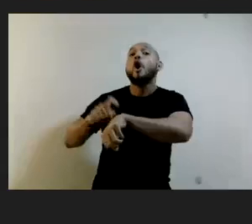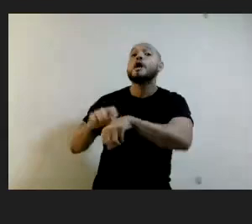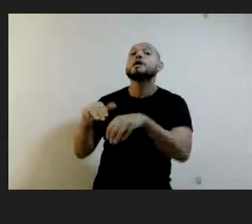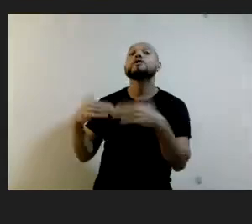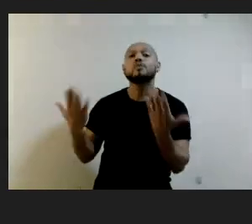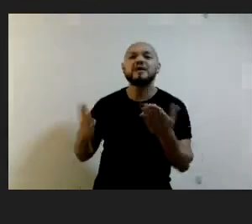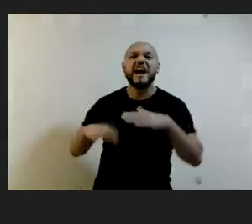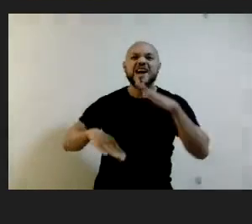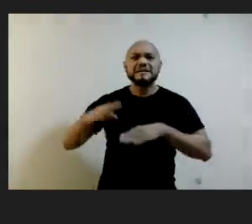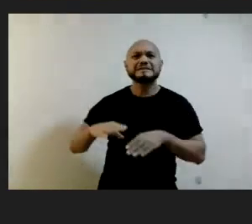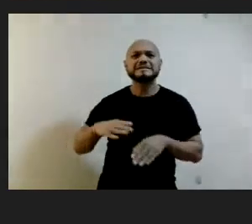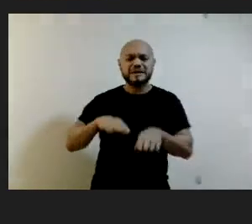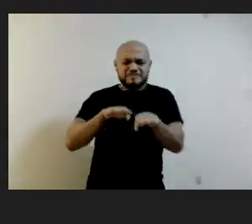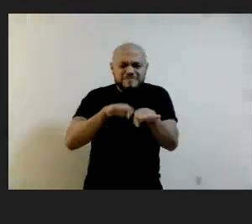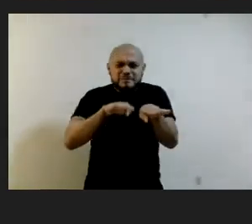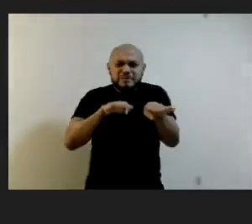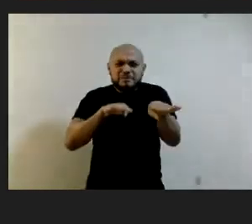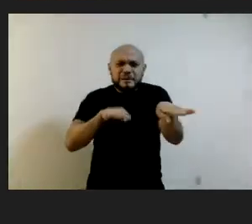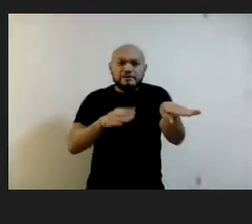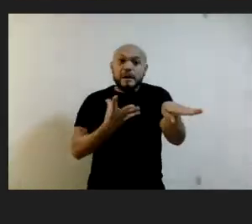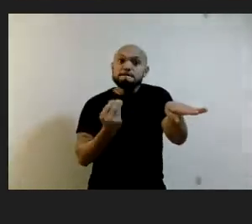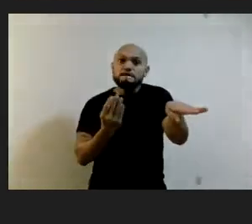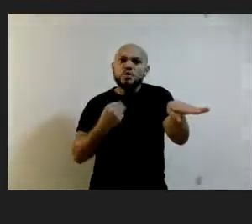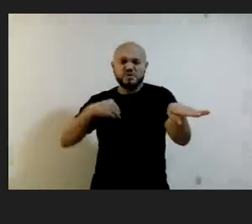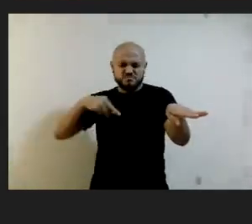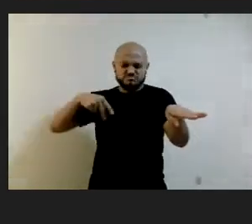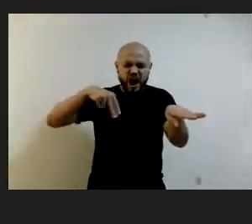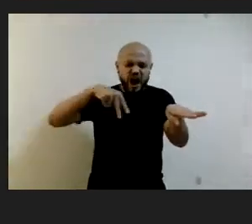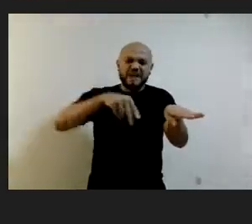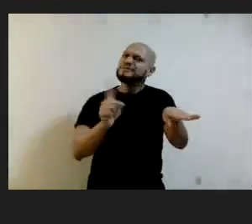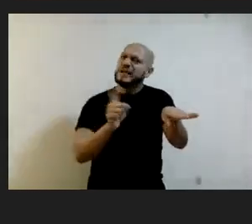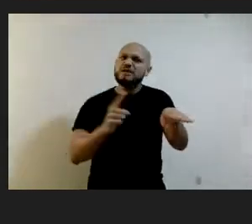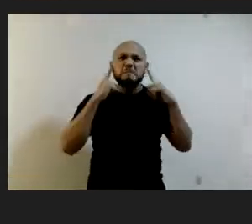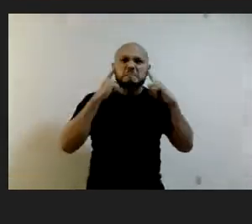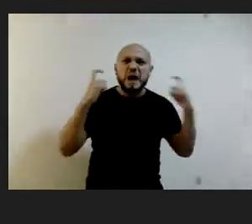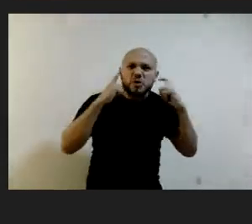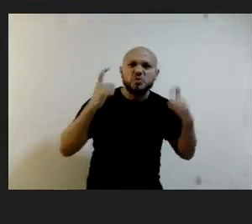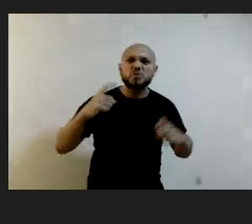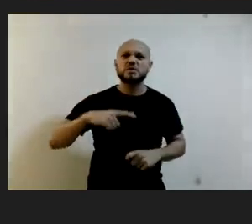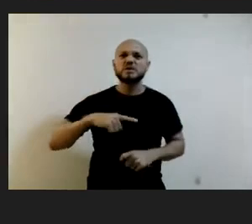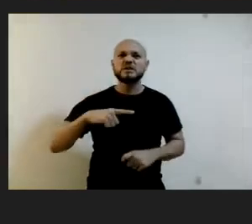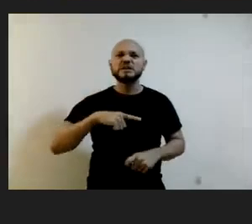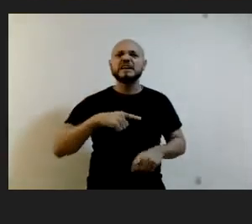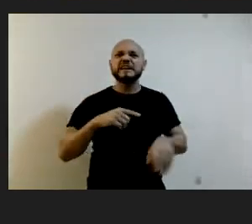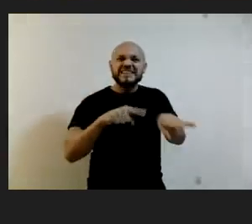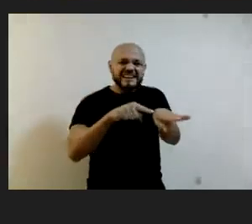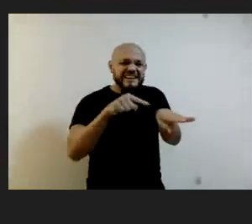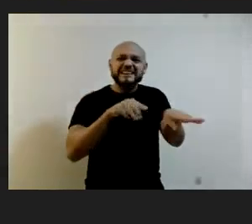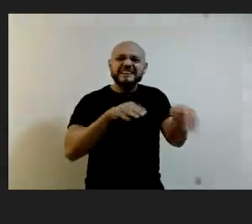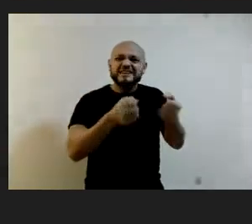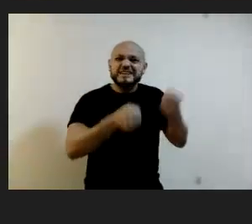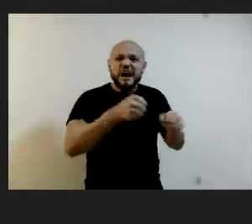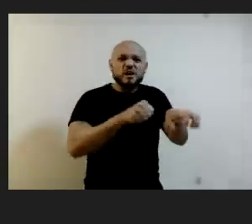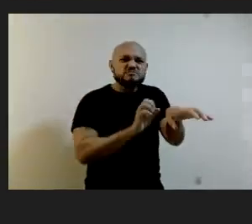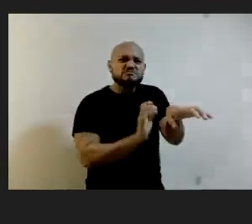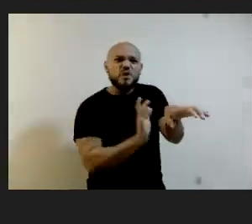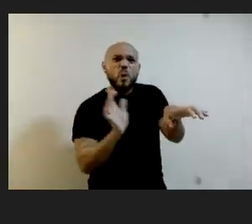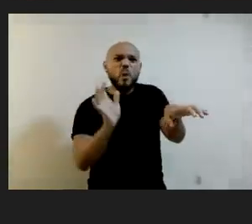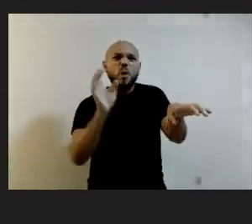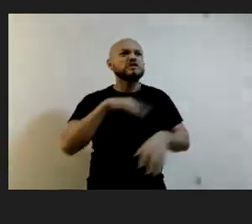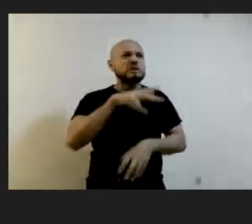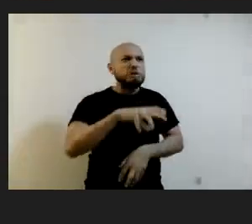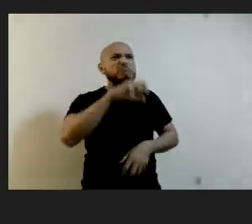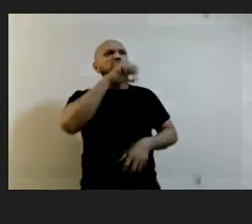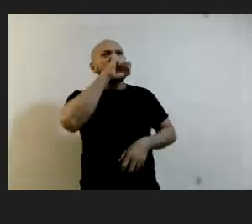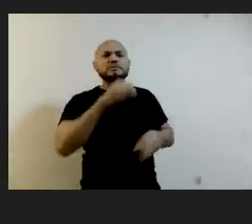engarrafamento, que vai ter fumaça, que vai ter barulho. Não. Tenta fazer de manhã, que quando não tem carros na rua, não tem barulho,